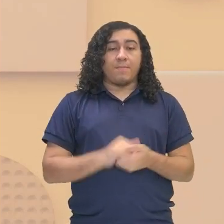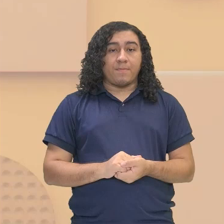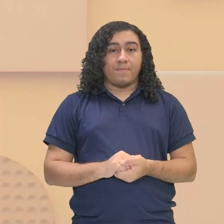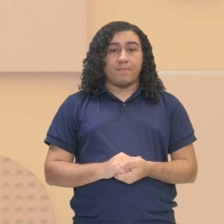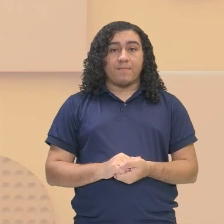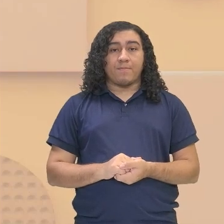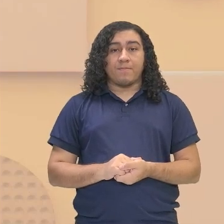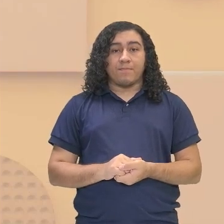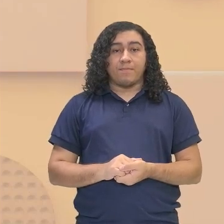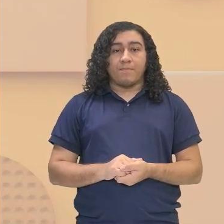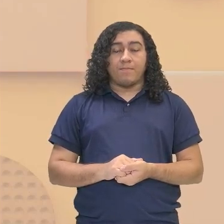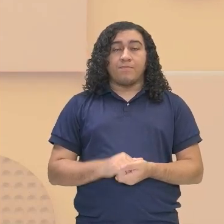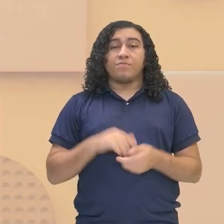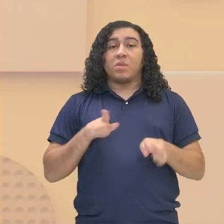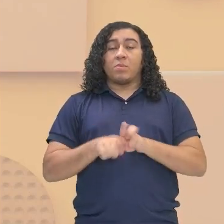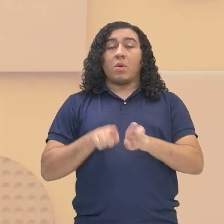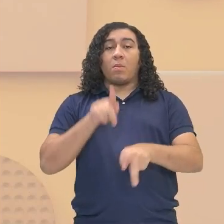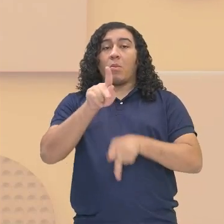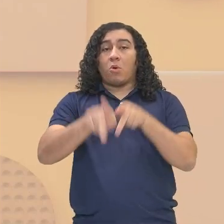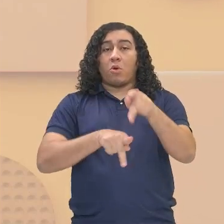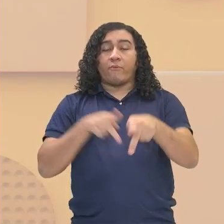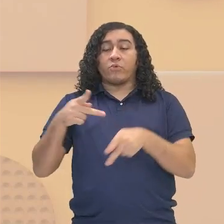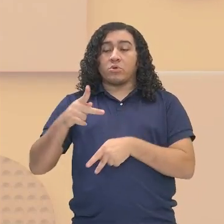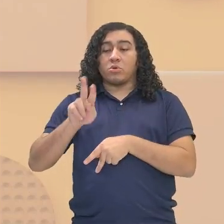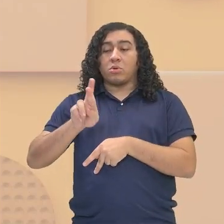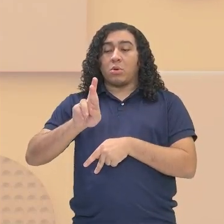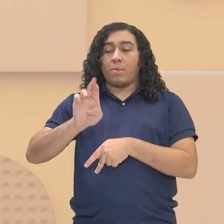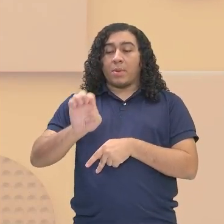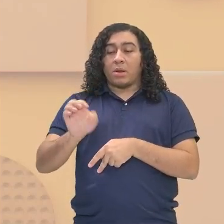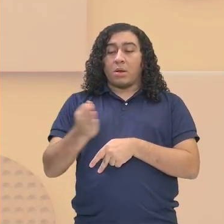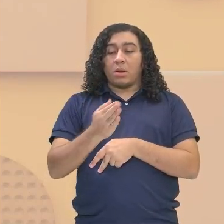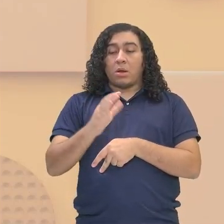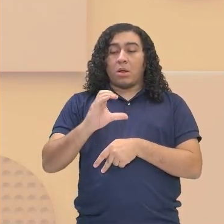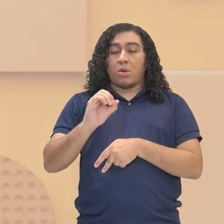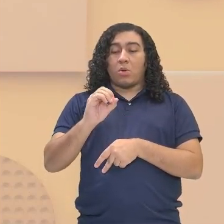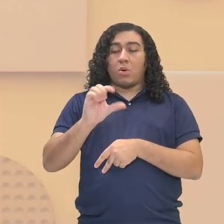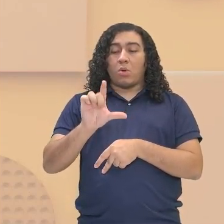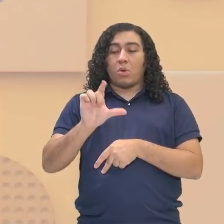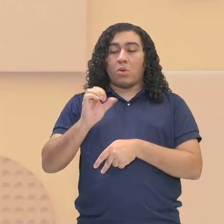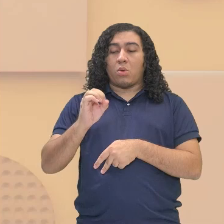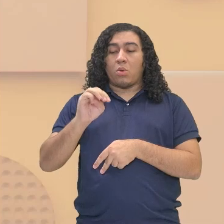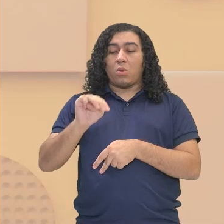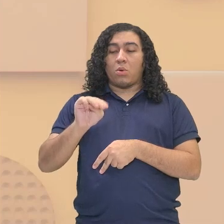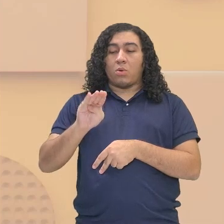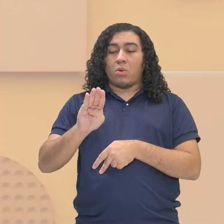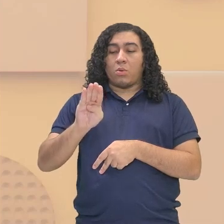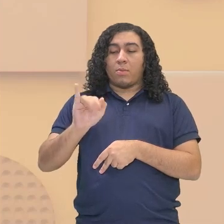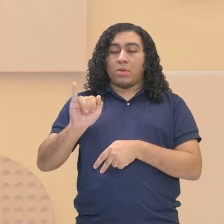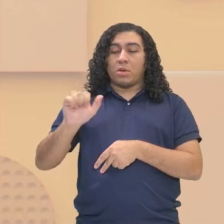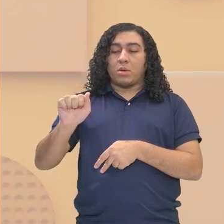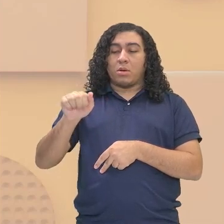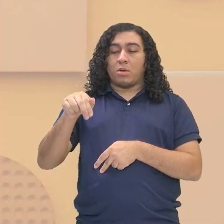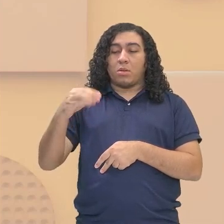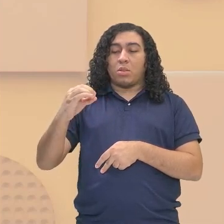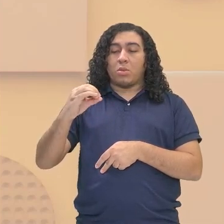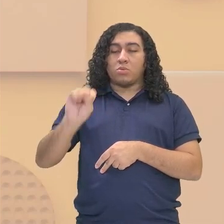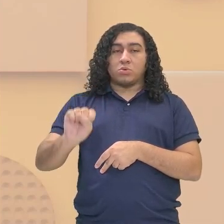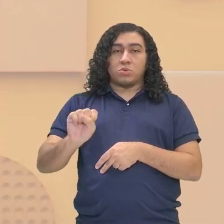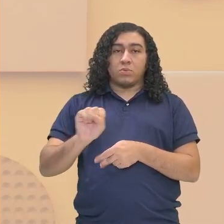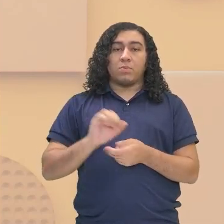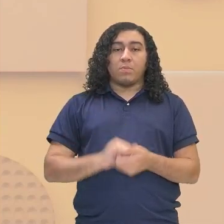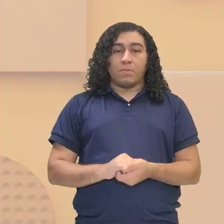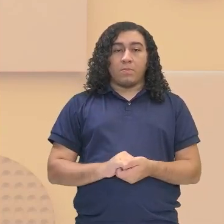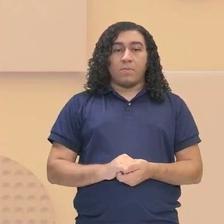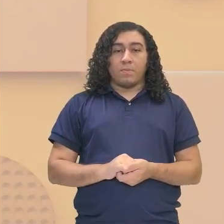quê? Pré-colombianos. Ok? Então, os astecas que faziam parte, inclusive, dessa América, né, na qual a